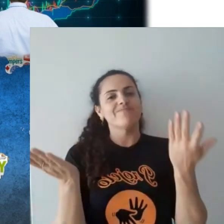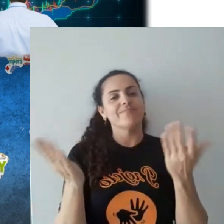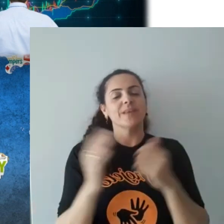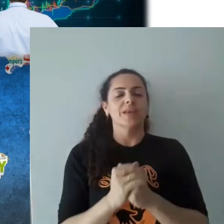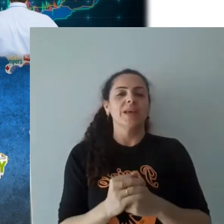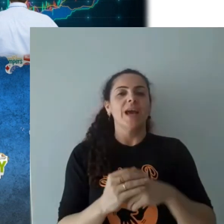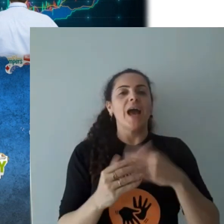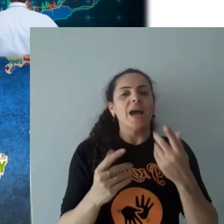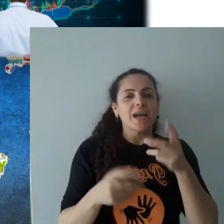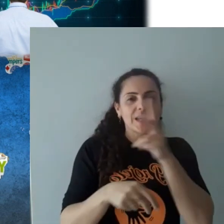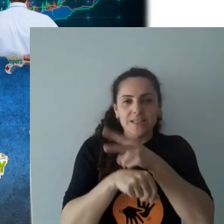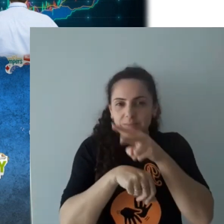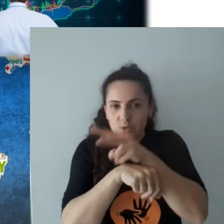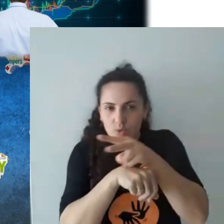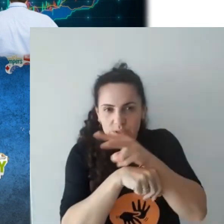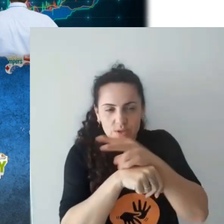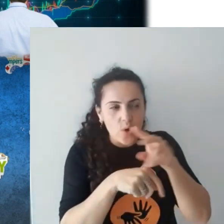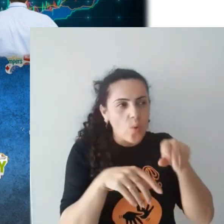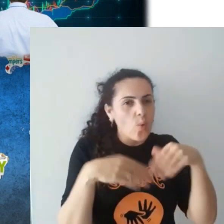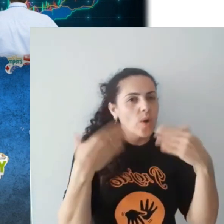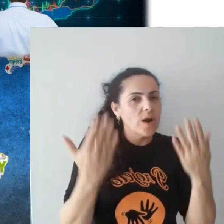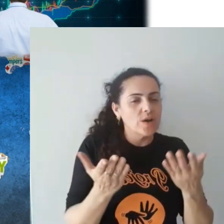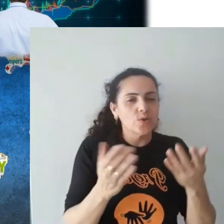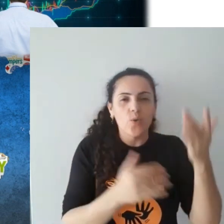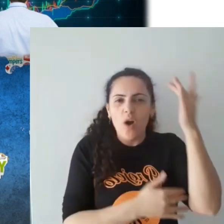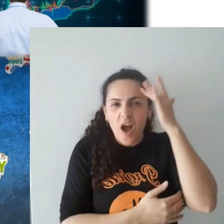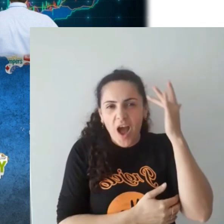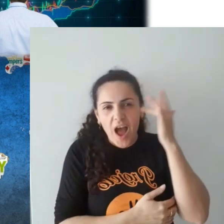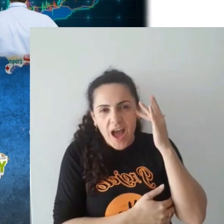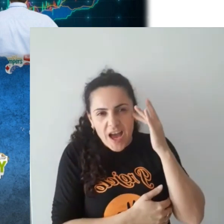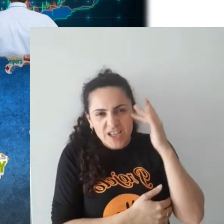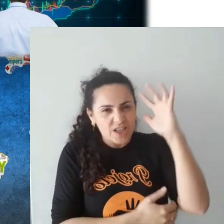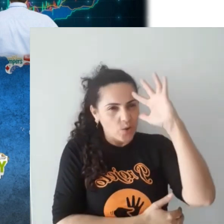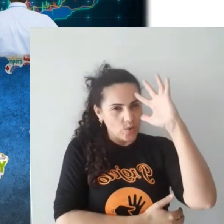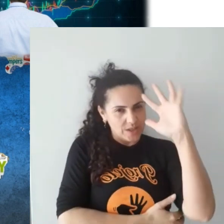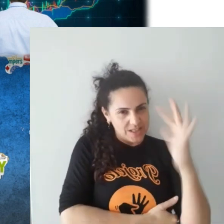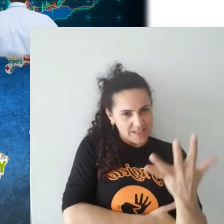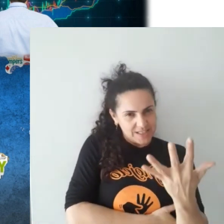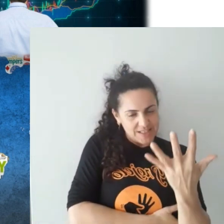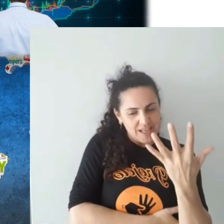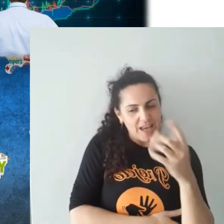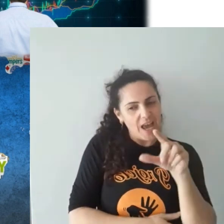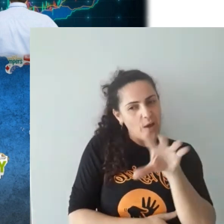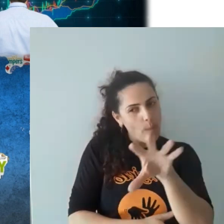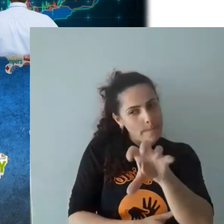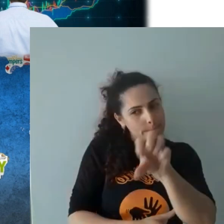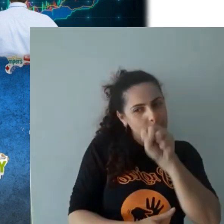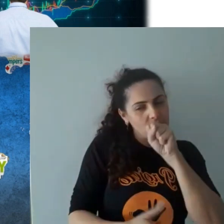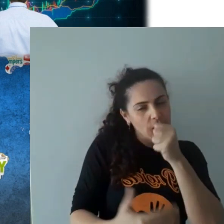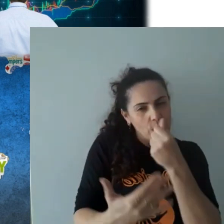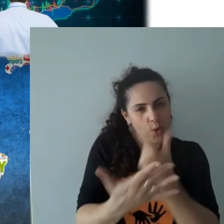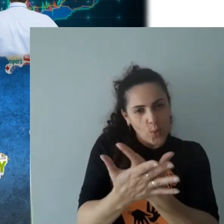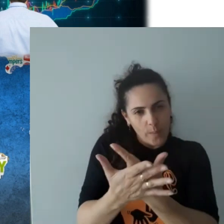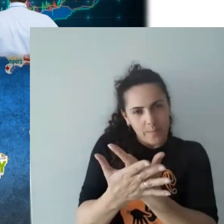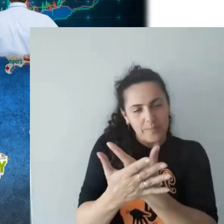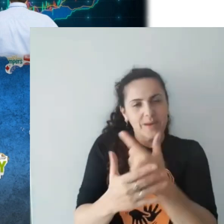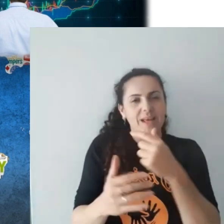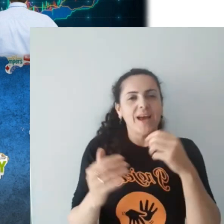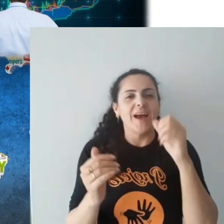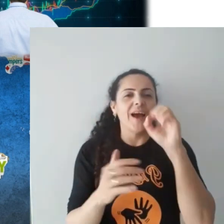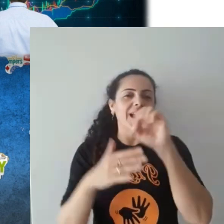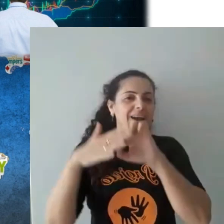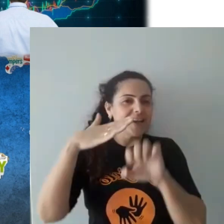né? E isso faz com que se torne realidade hoje em dia, tá? Então quem lida aí com ações, com o